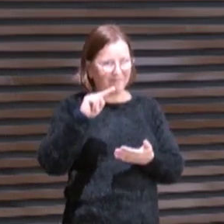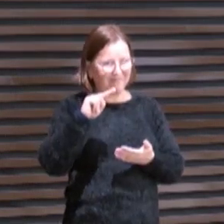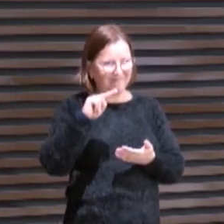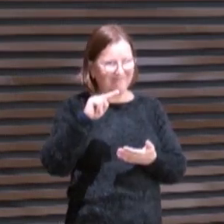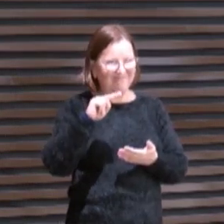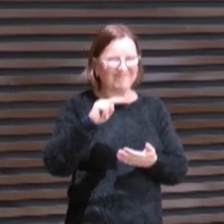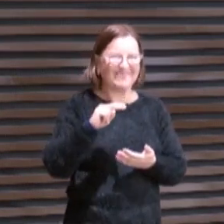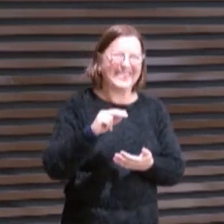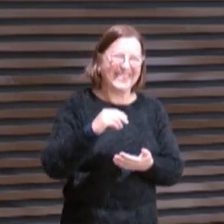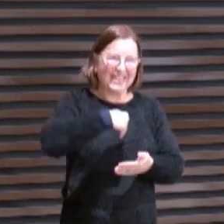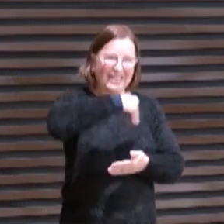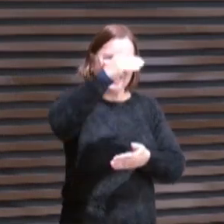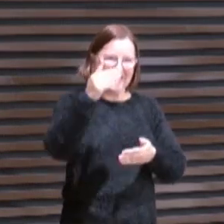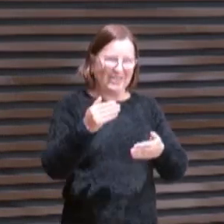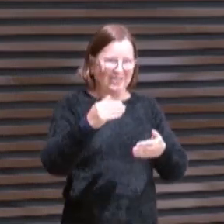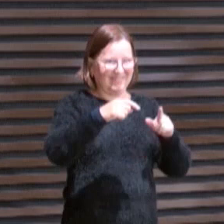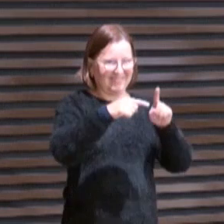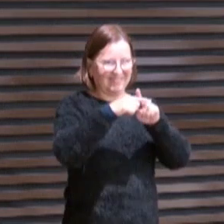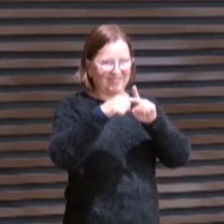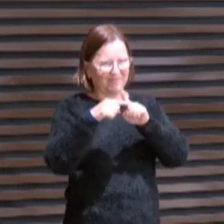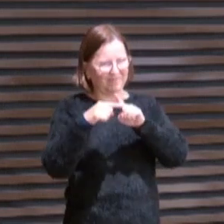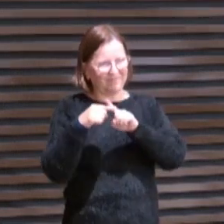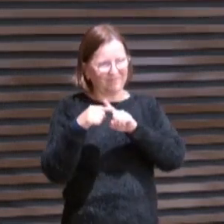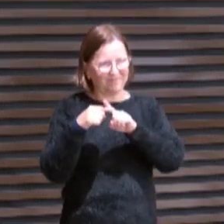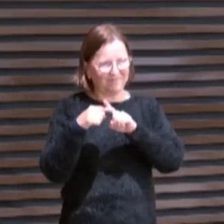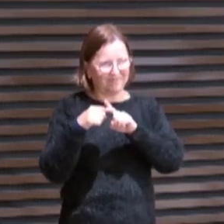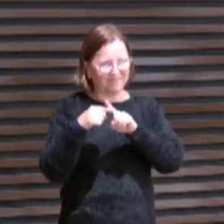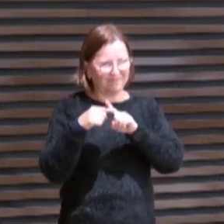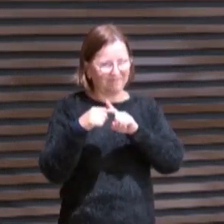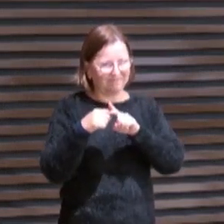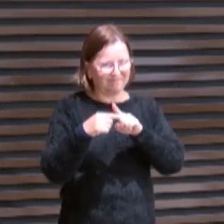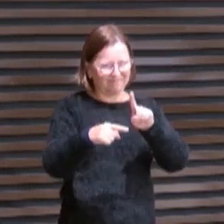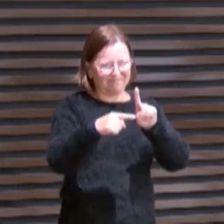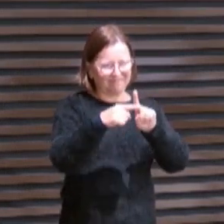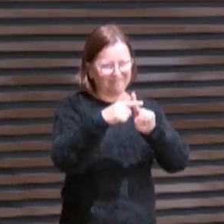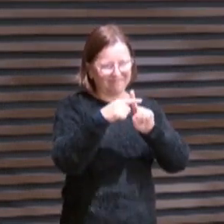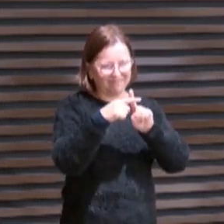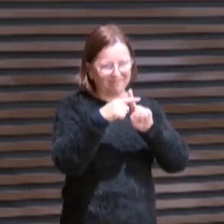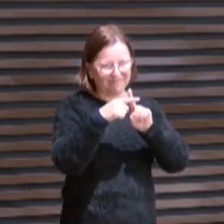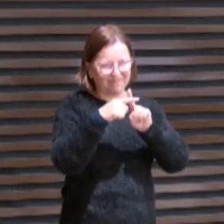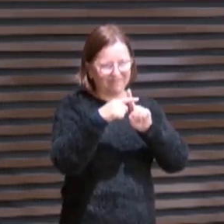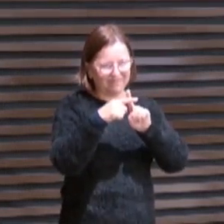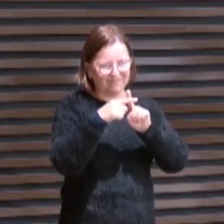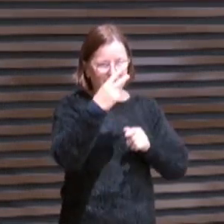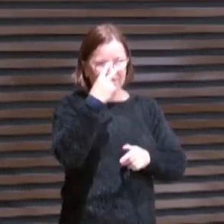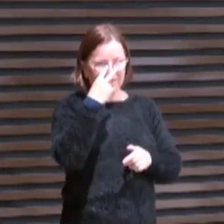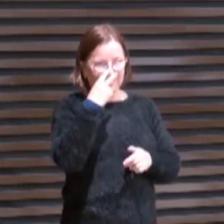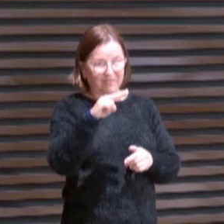Calvario, en el drama de la cruz, se veían